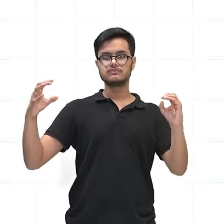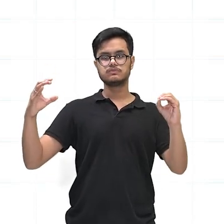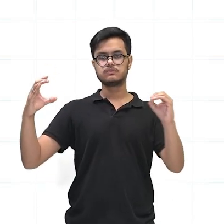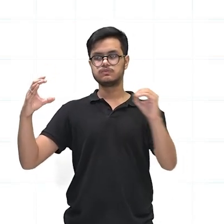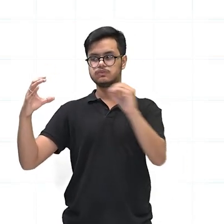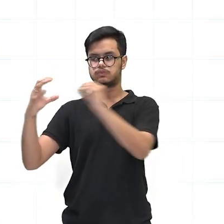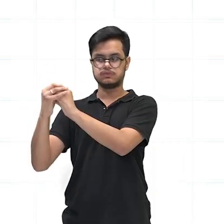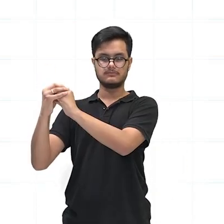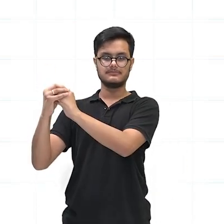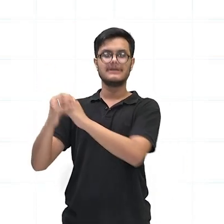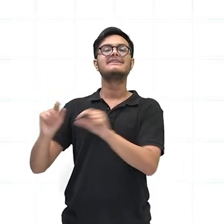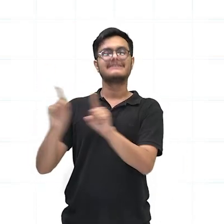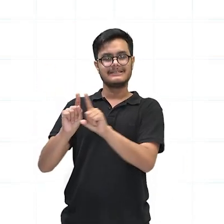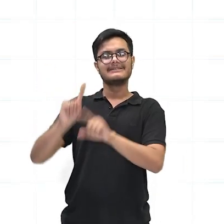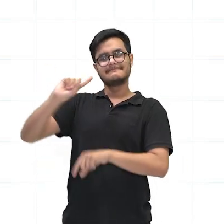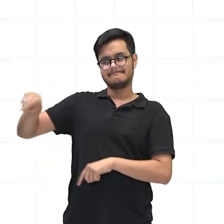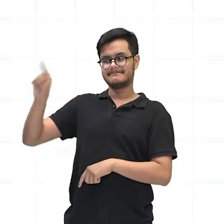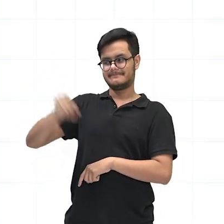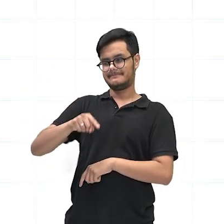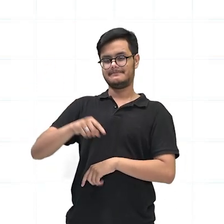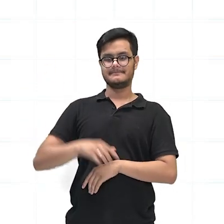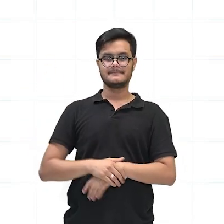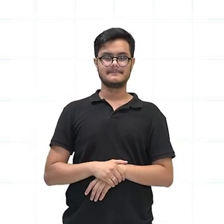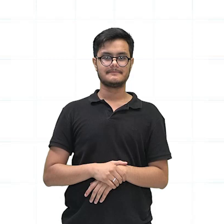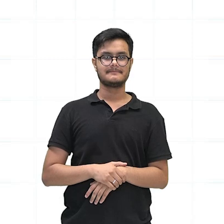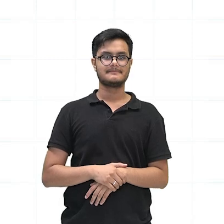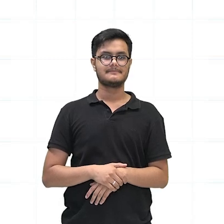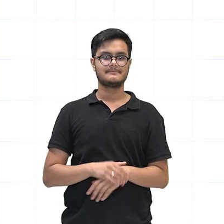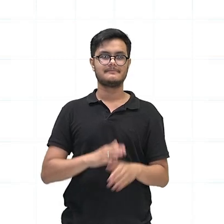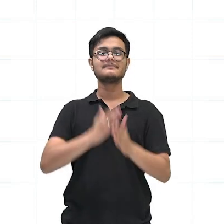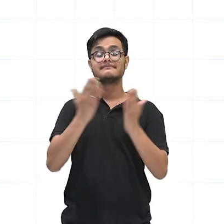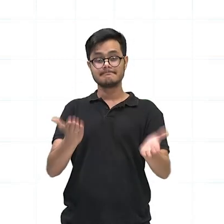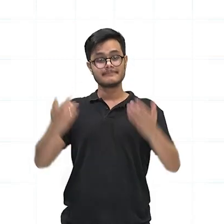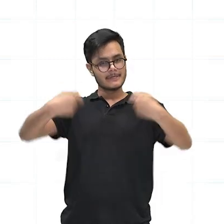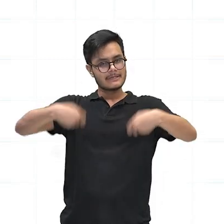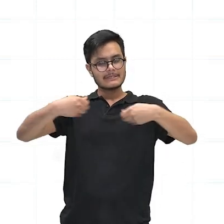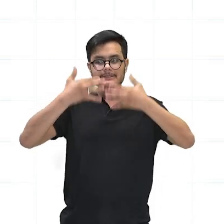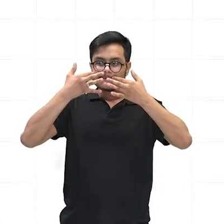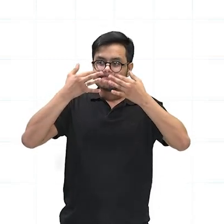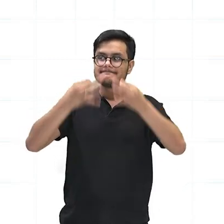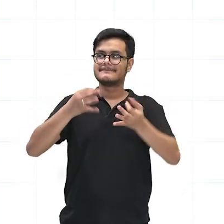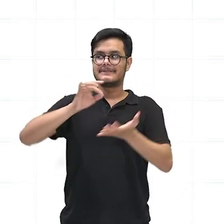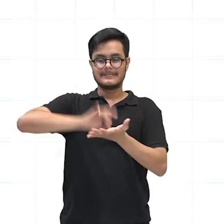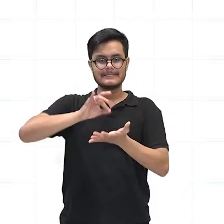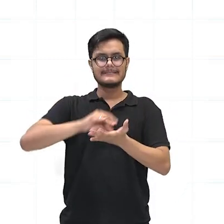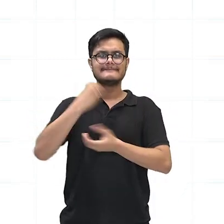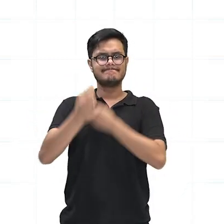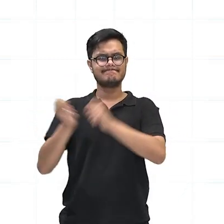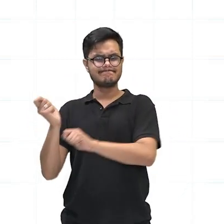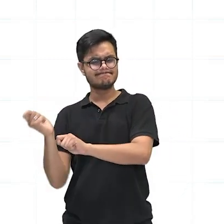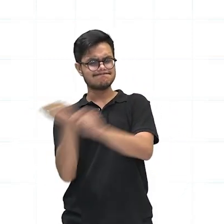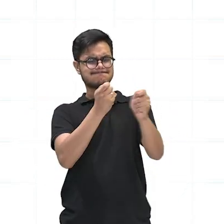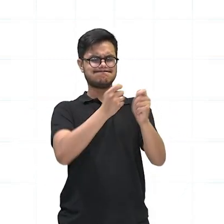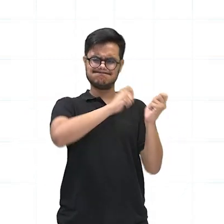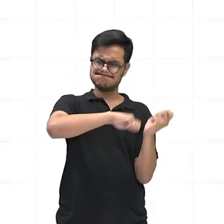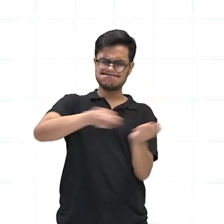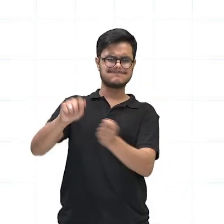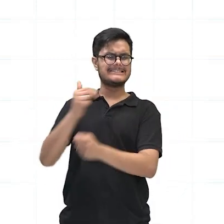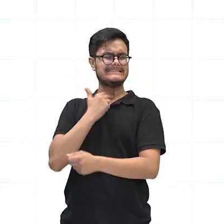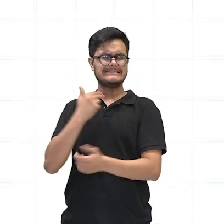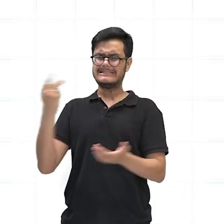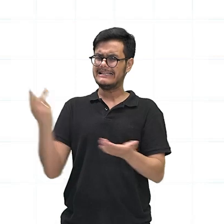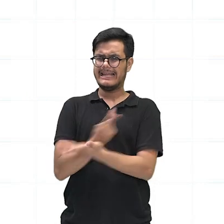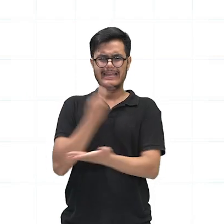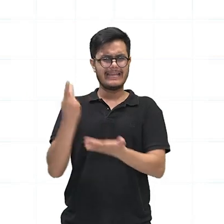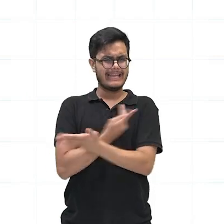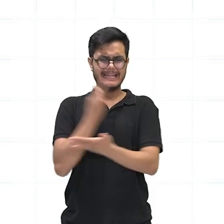outras formas, ele também é eliminado. Então ele precisa ter atenção, ele precisa rebater essa bola, ele não pode